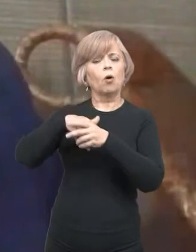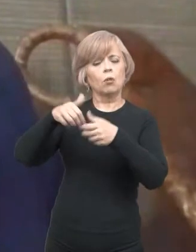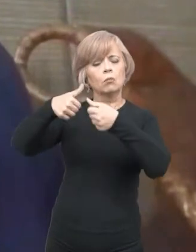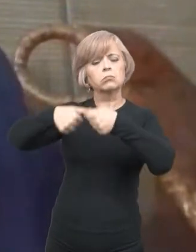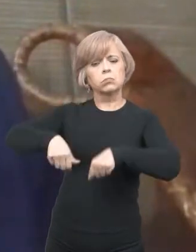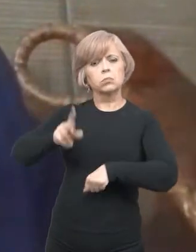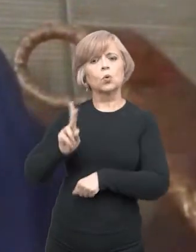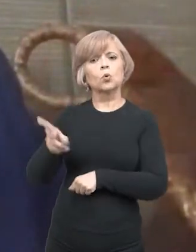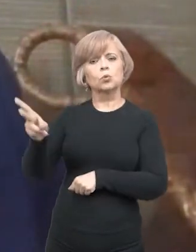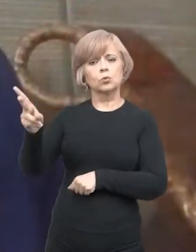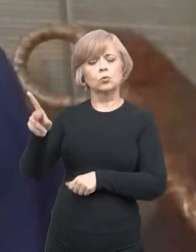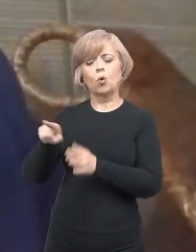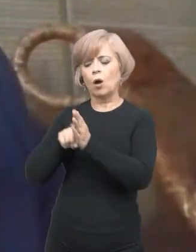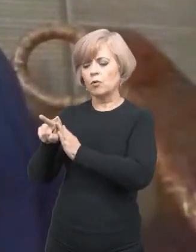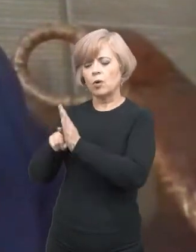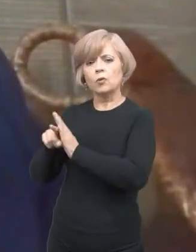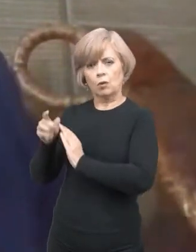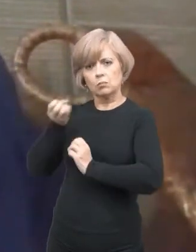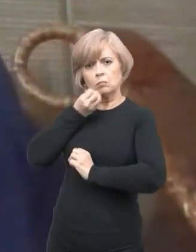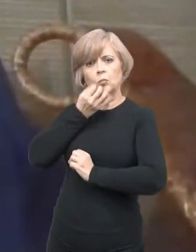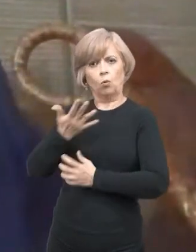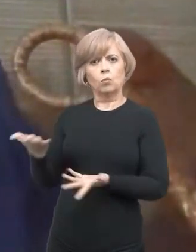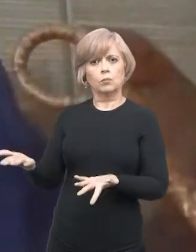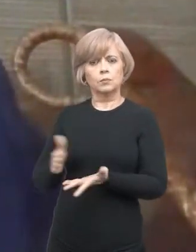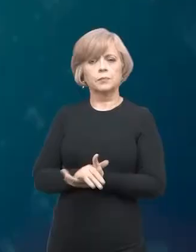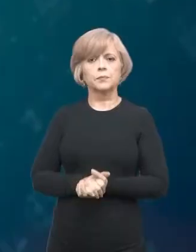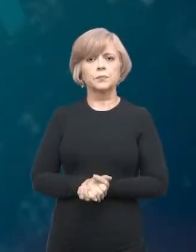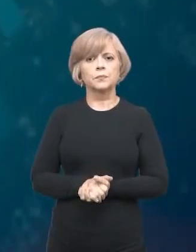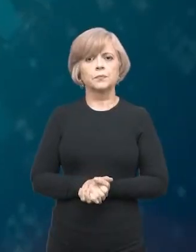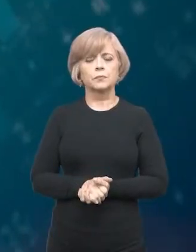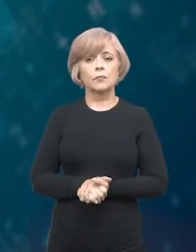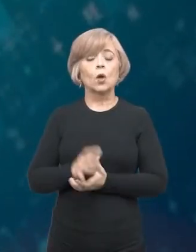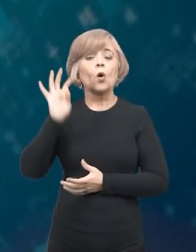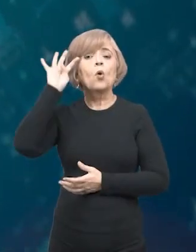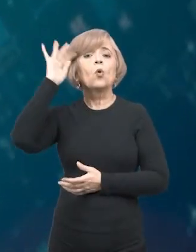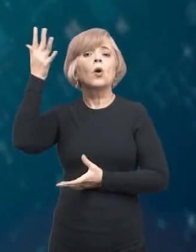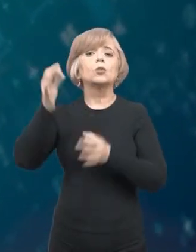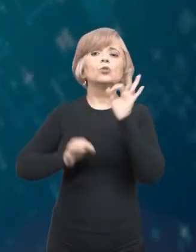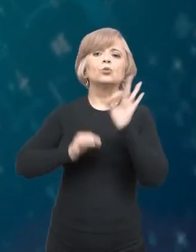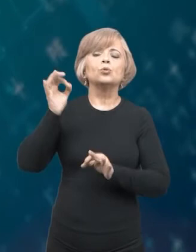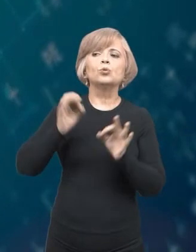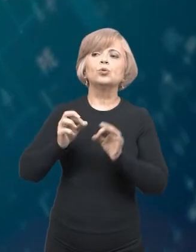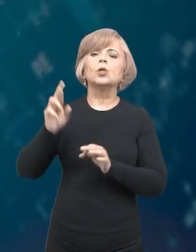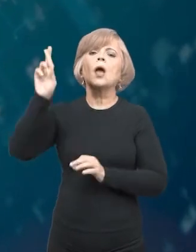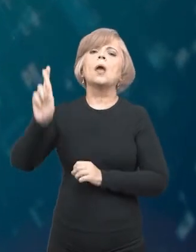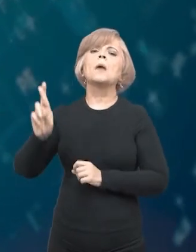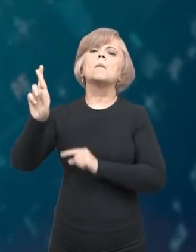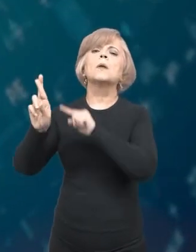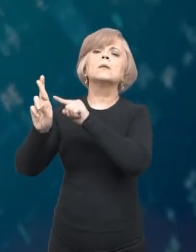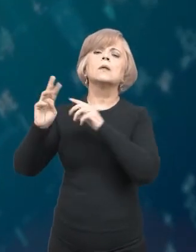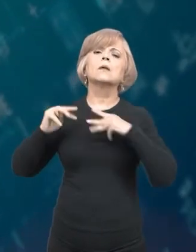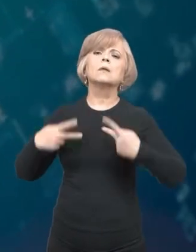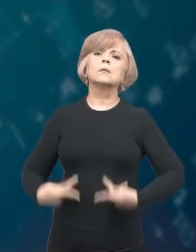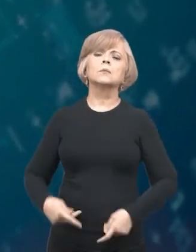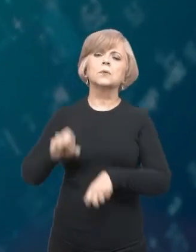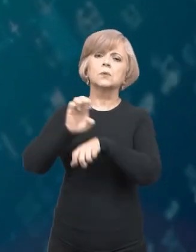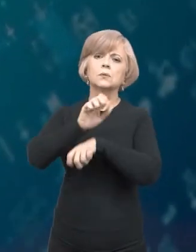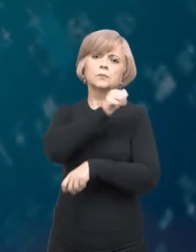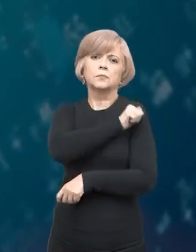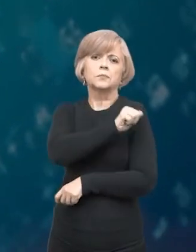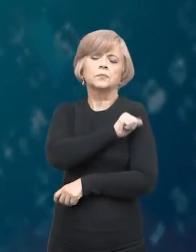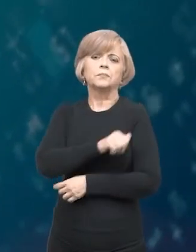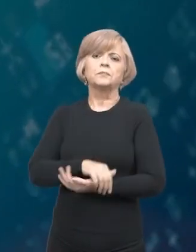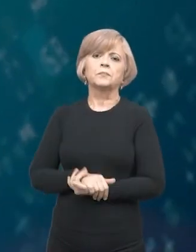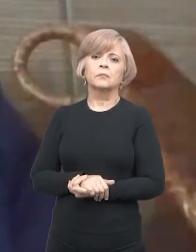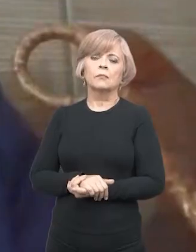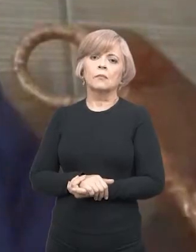foi uma investigação suficiente e está sendo suficiente. O que a decisão da Justiça representa para o Ministério Público do Estado do Rio